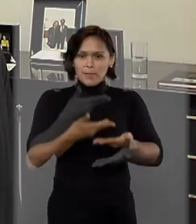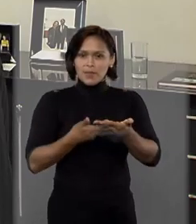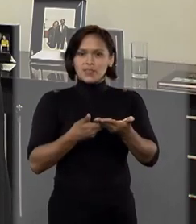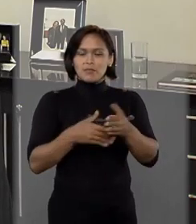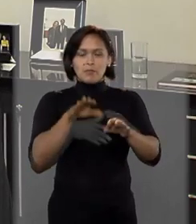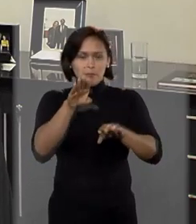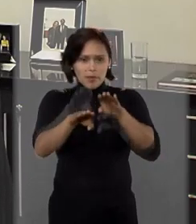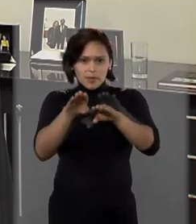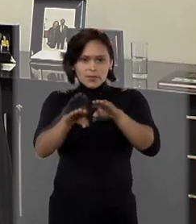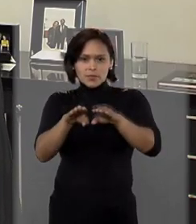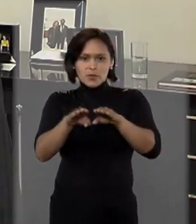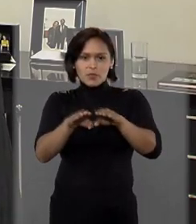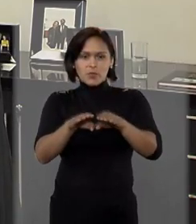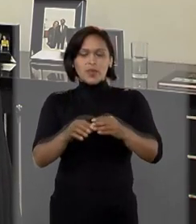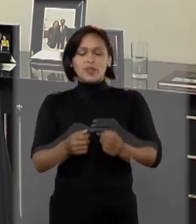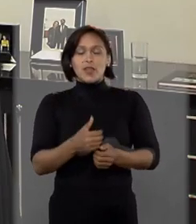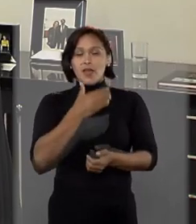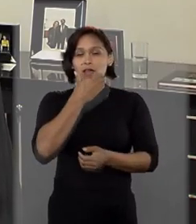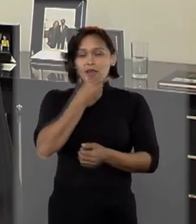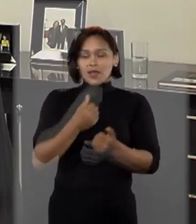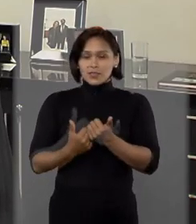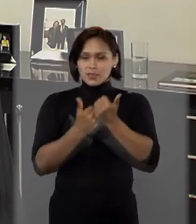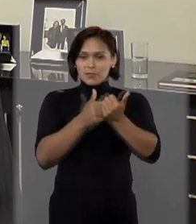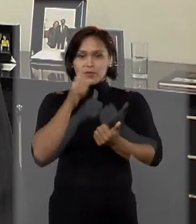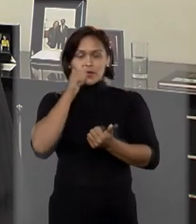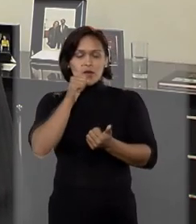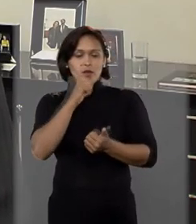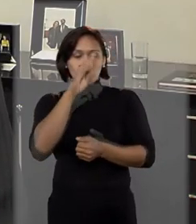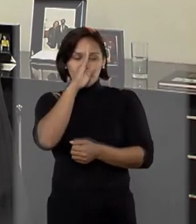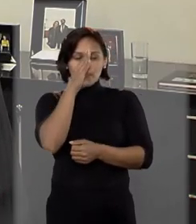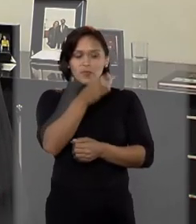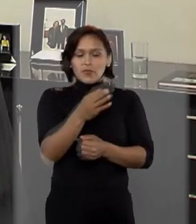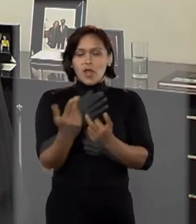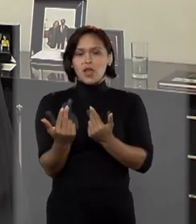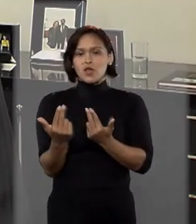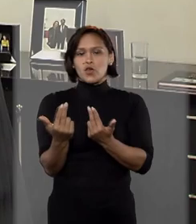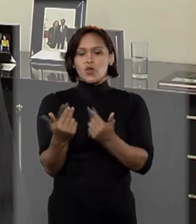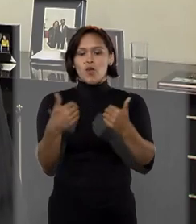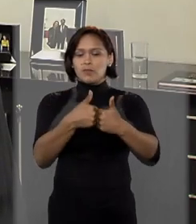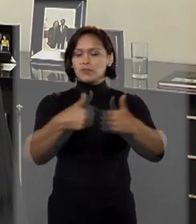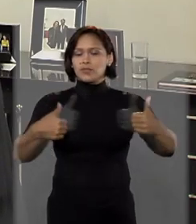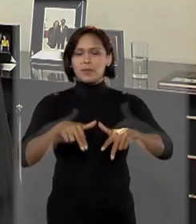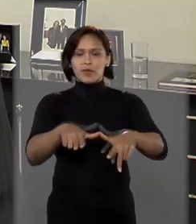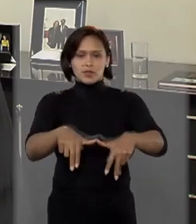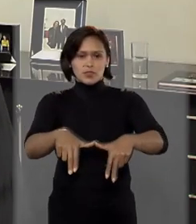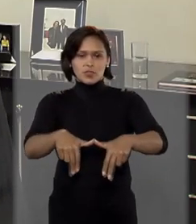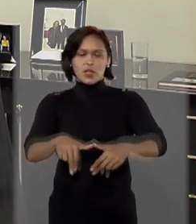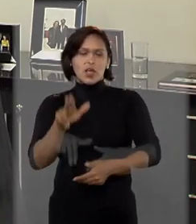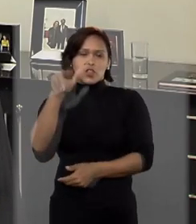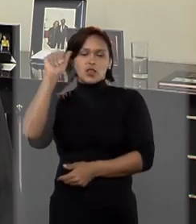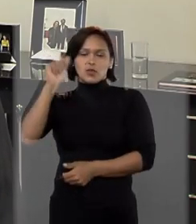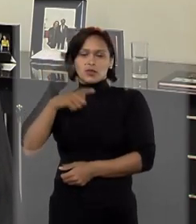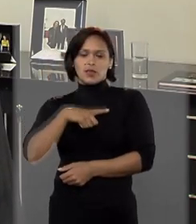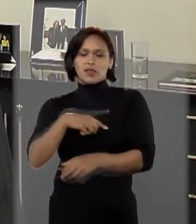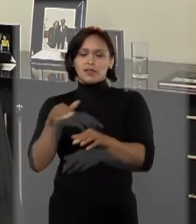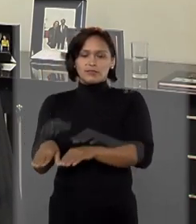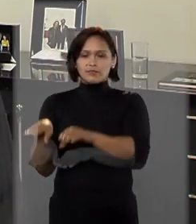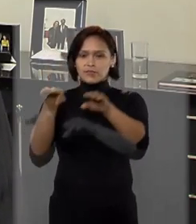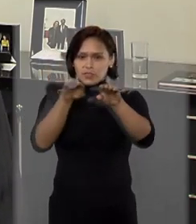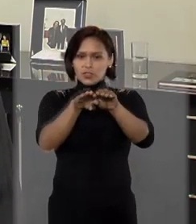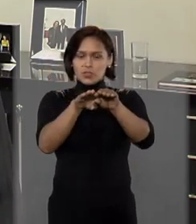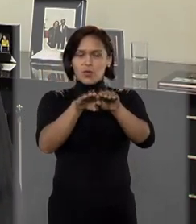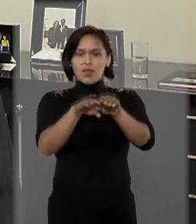deste movimento, eles por elas, no sentido de que não haja separação de gênero, no sentido de igualar